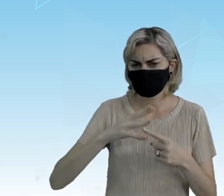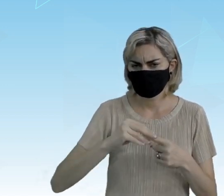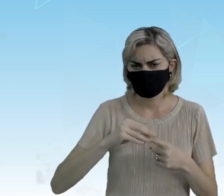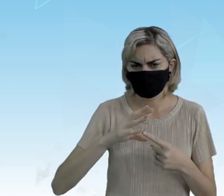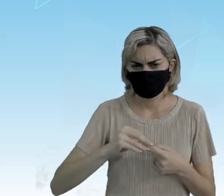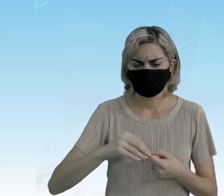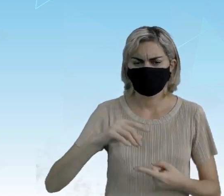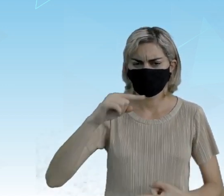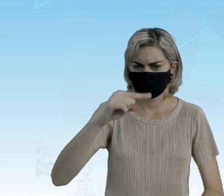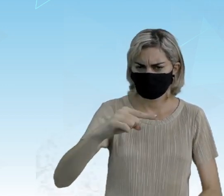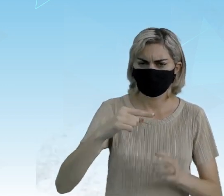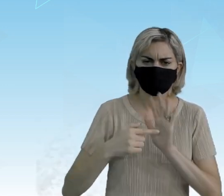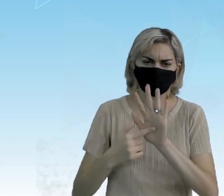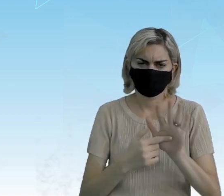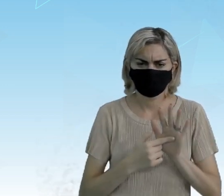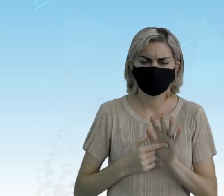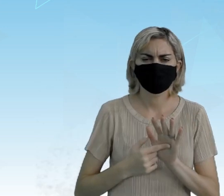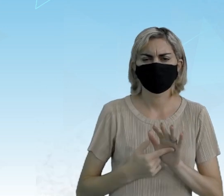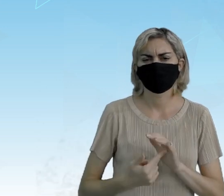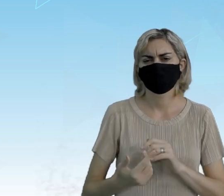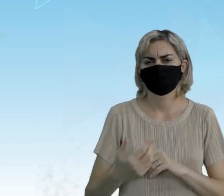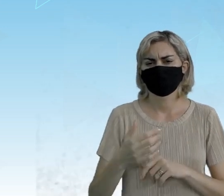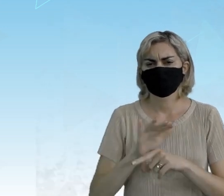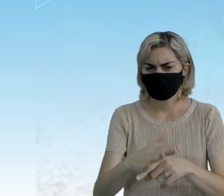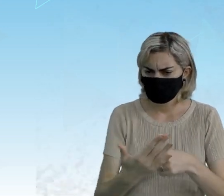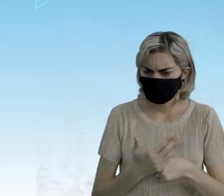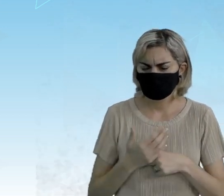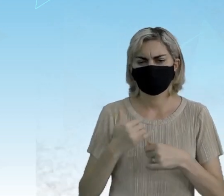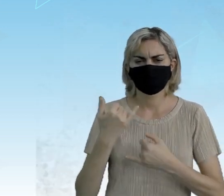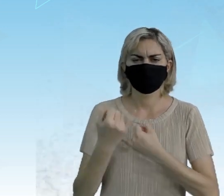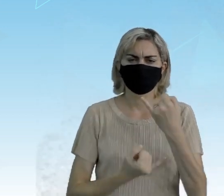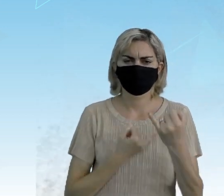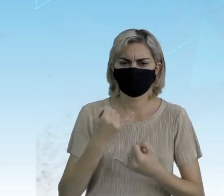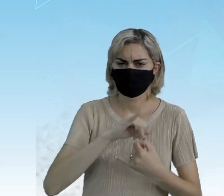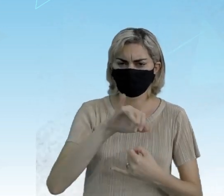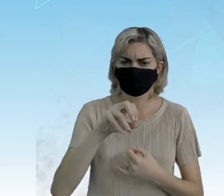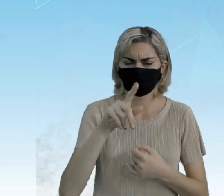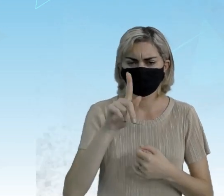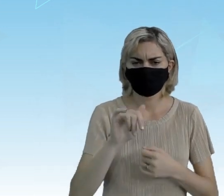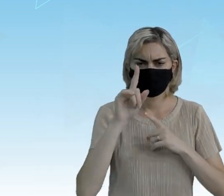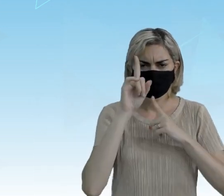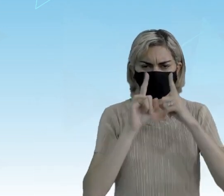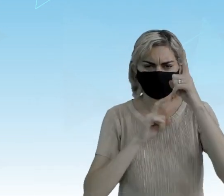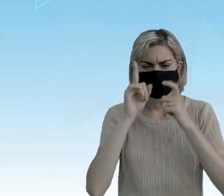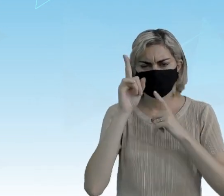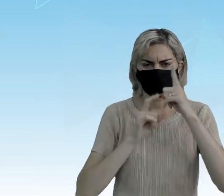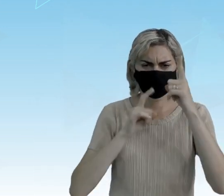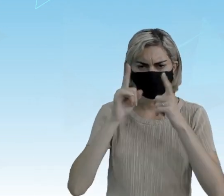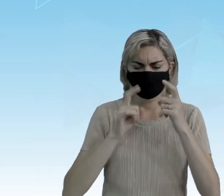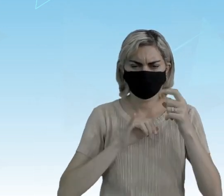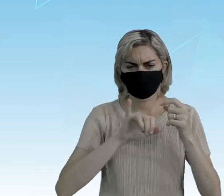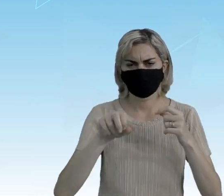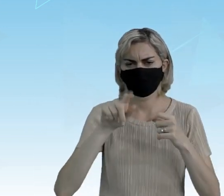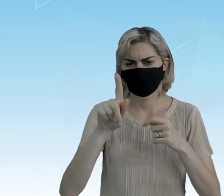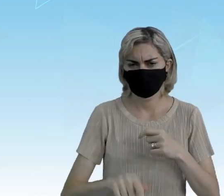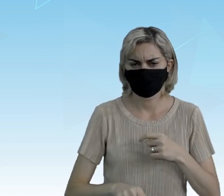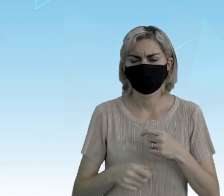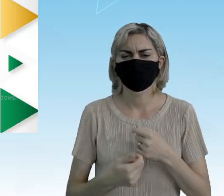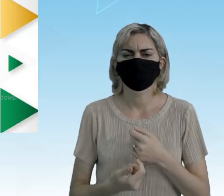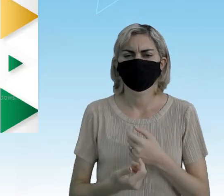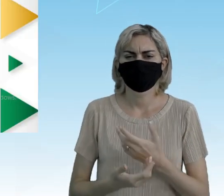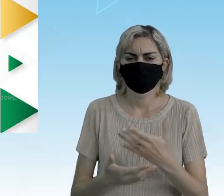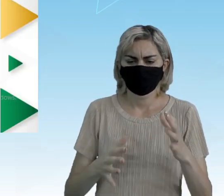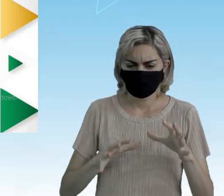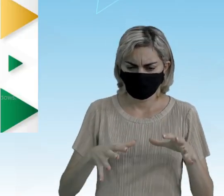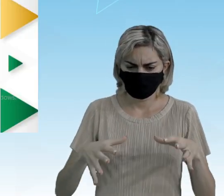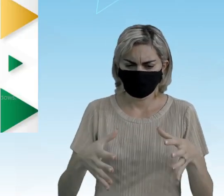vou mostrar para vocês, pega ajudante, brincadeira, os jogos de mímicas, tá? Eu trouxe esse jogo aqui e vocês estão vendo que tem